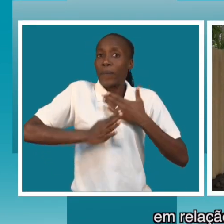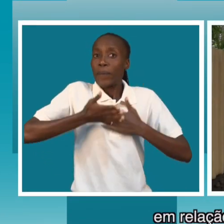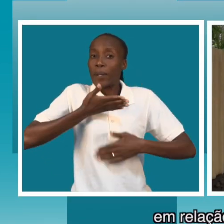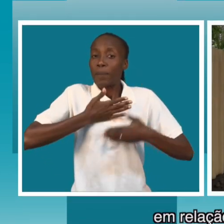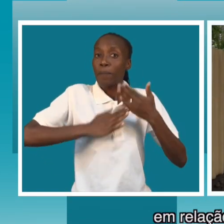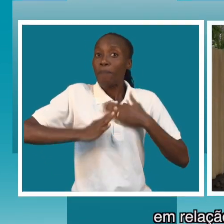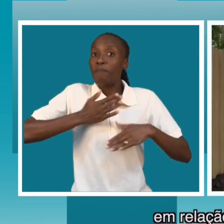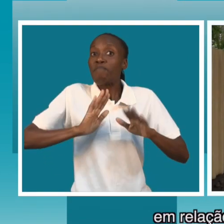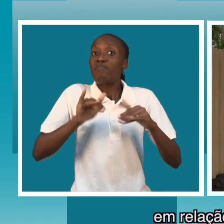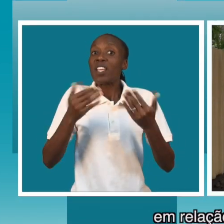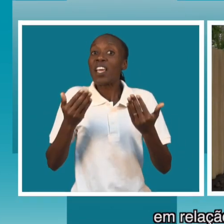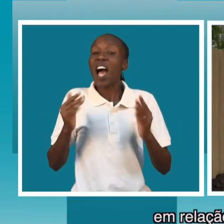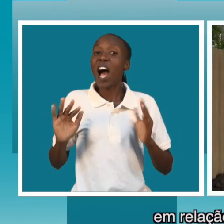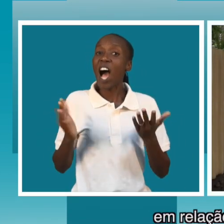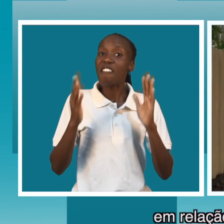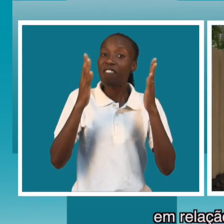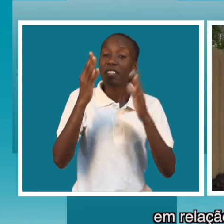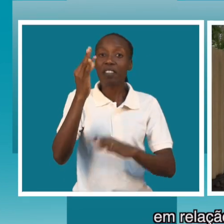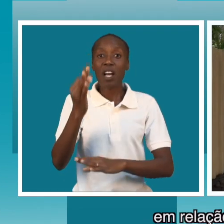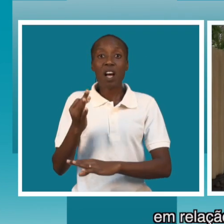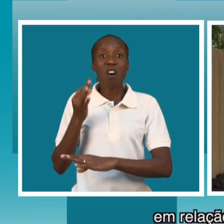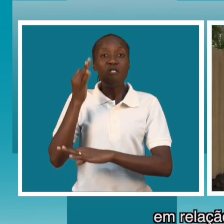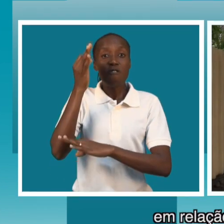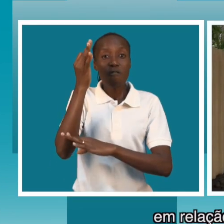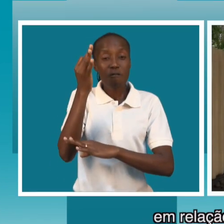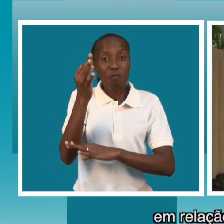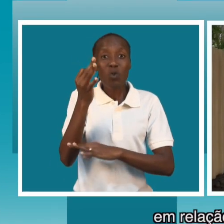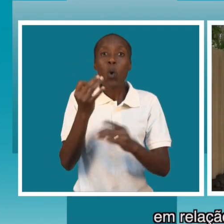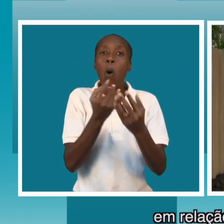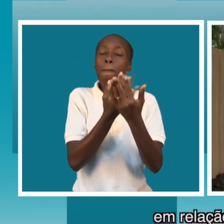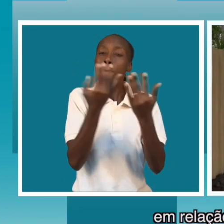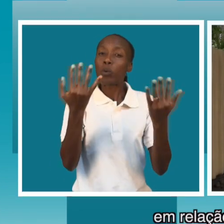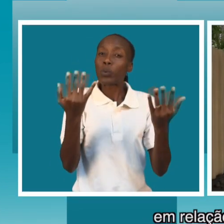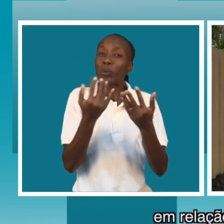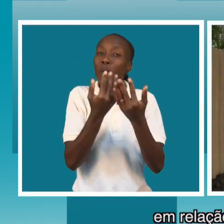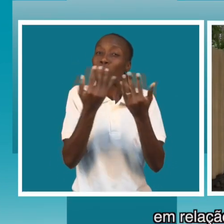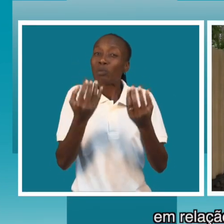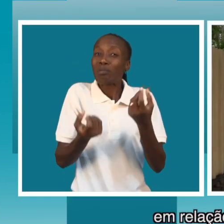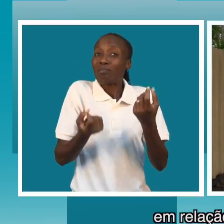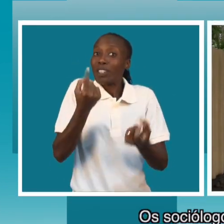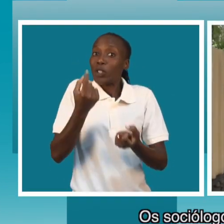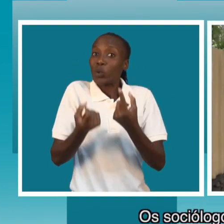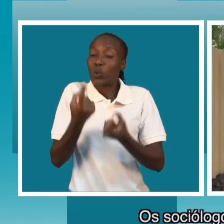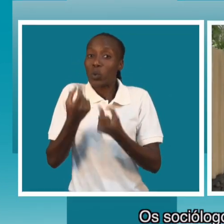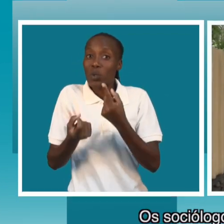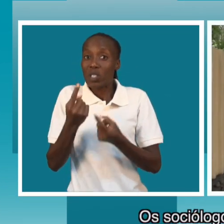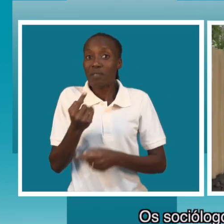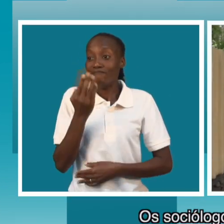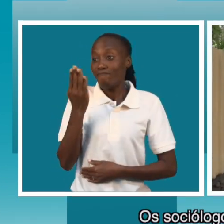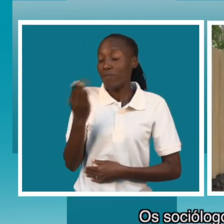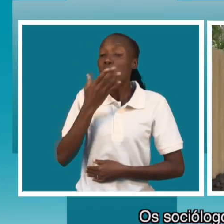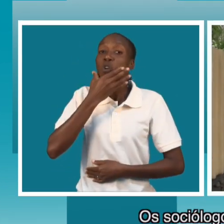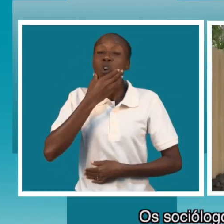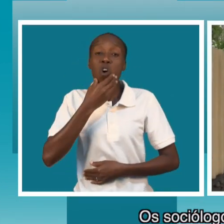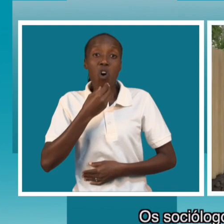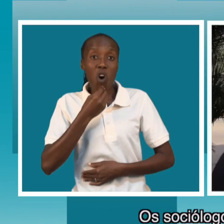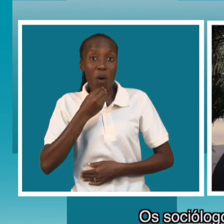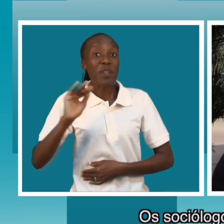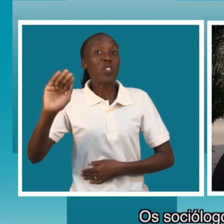em relação à vida, em relação ao futuro e uma série de necessidades. O sociólogo